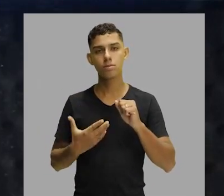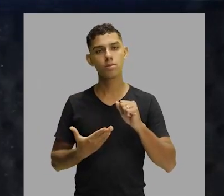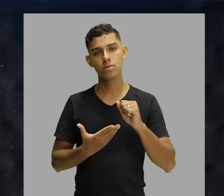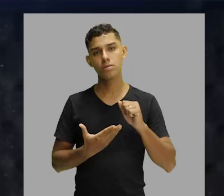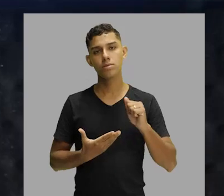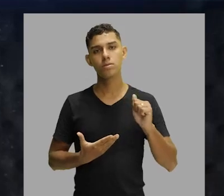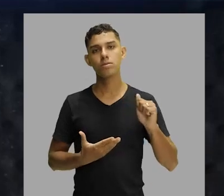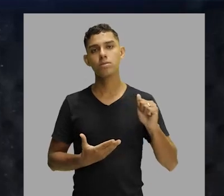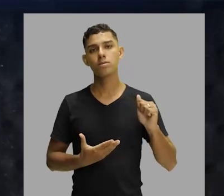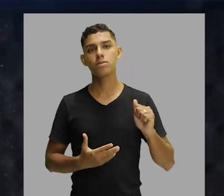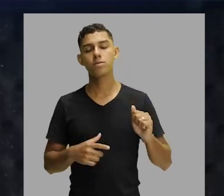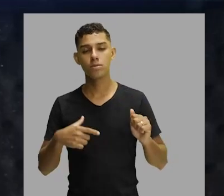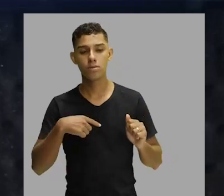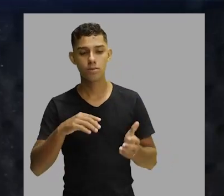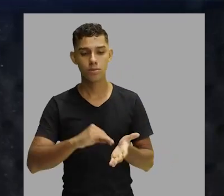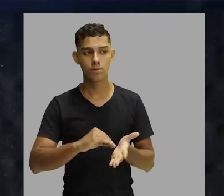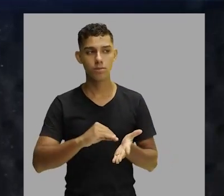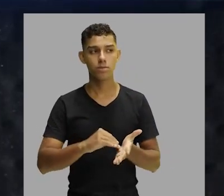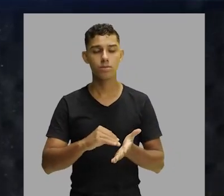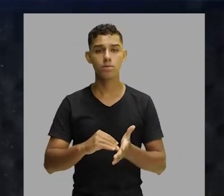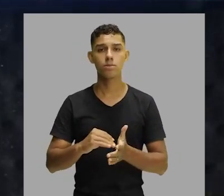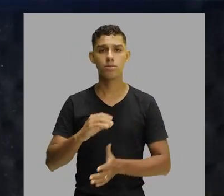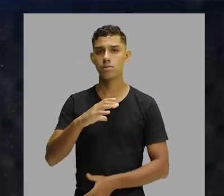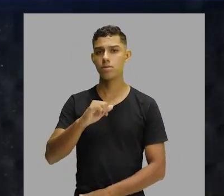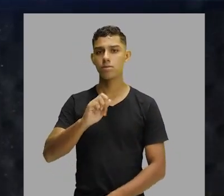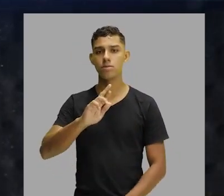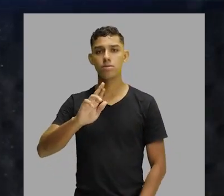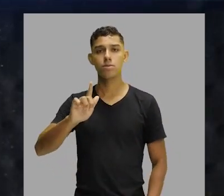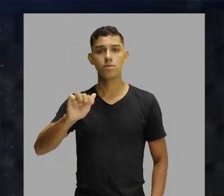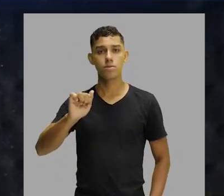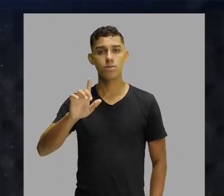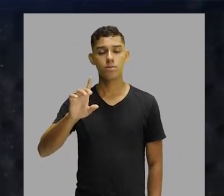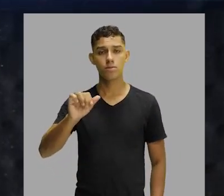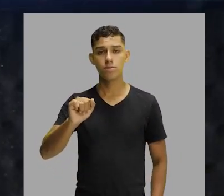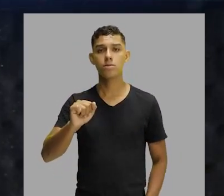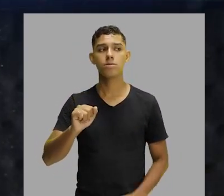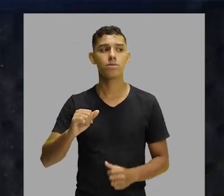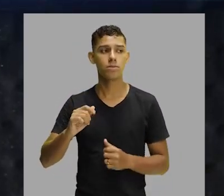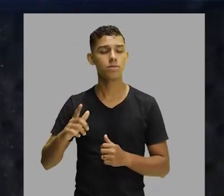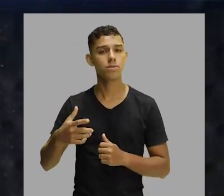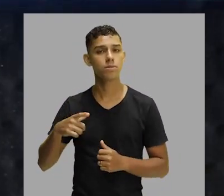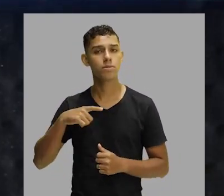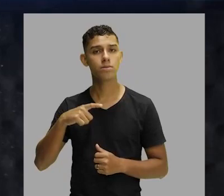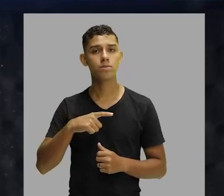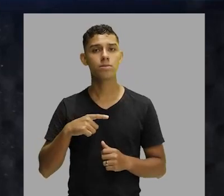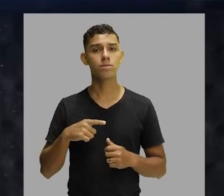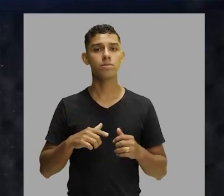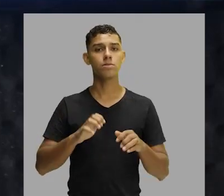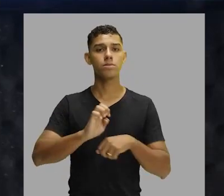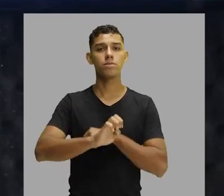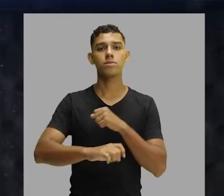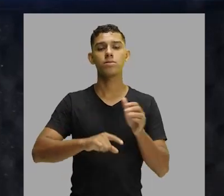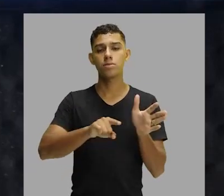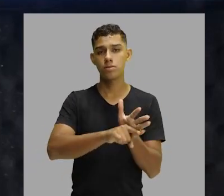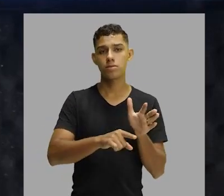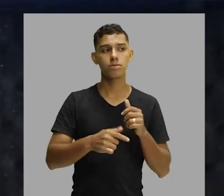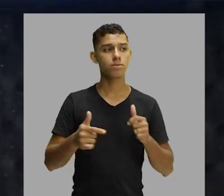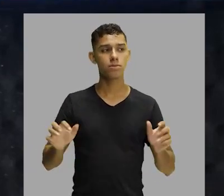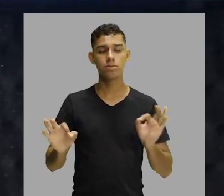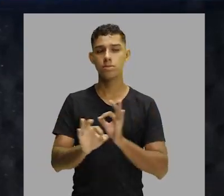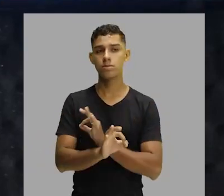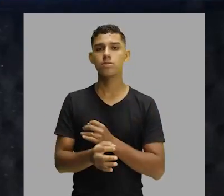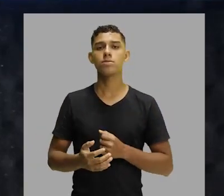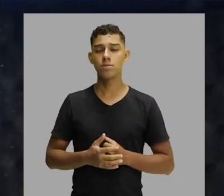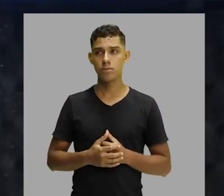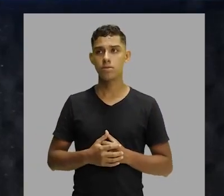carga elétrica. Se tem essa sobra de carga elétrica, então ele não pode ser neutro, porque o neutro ele não tem sobra, não trabalha com